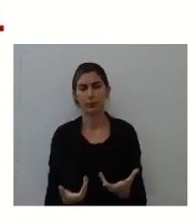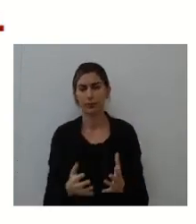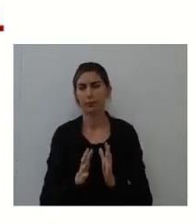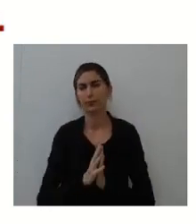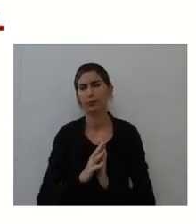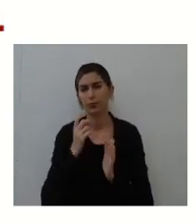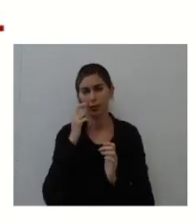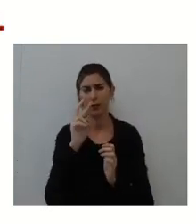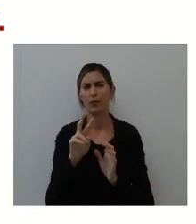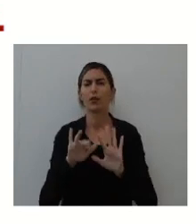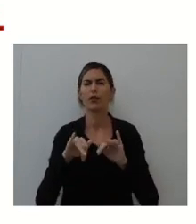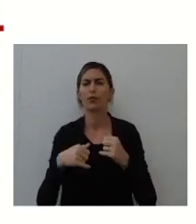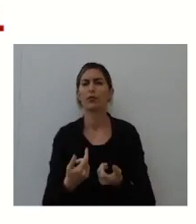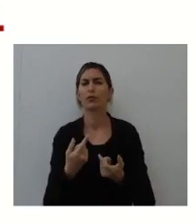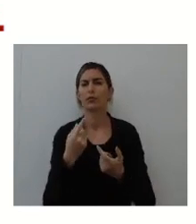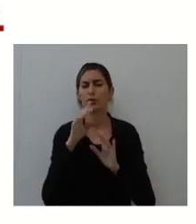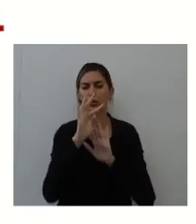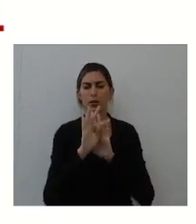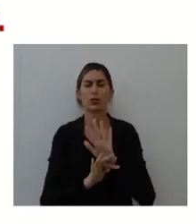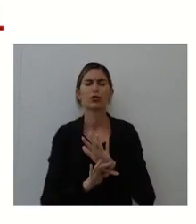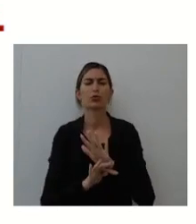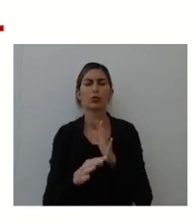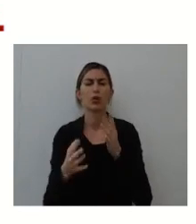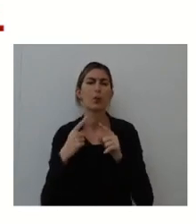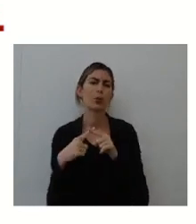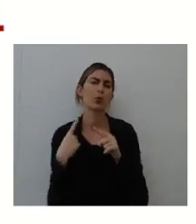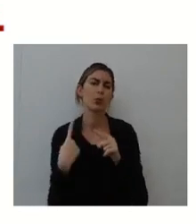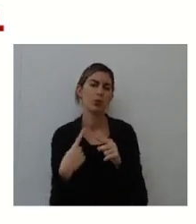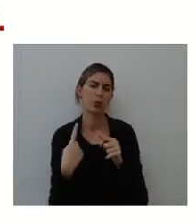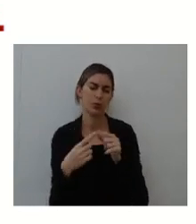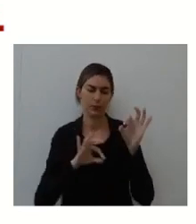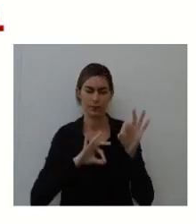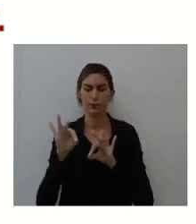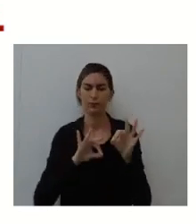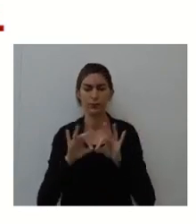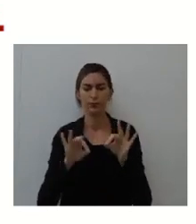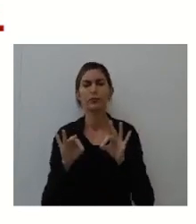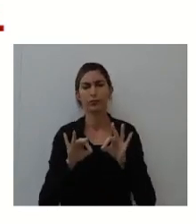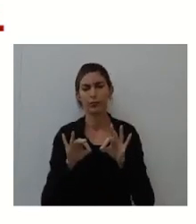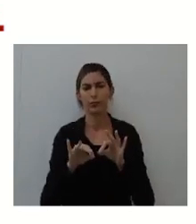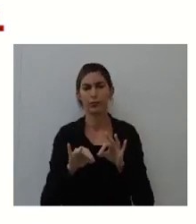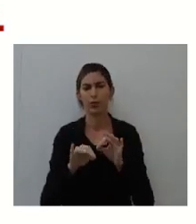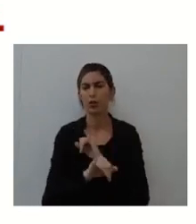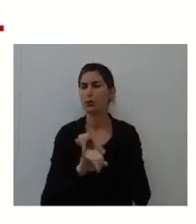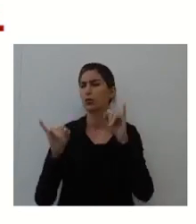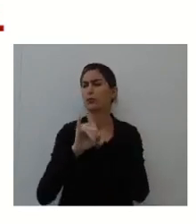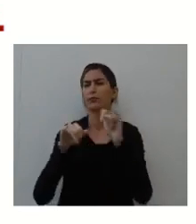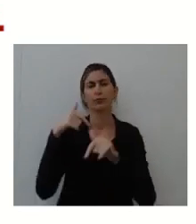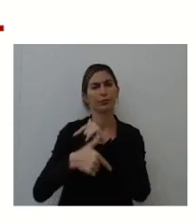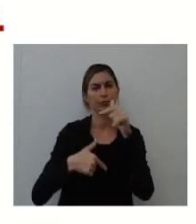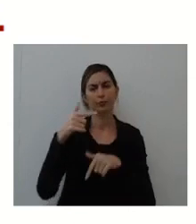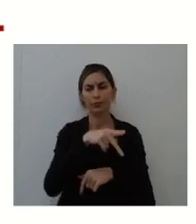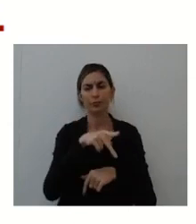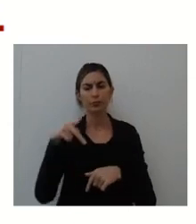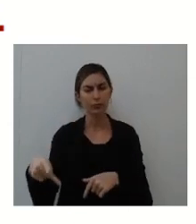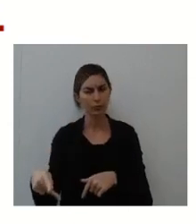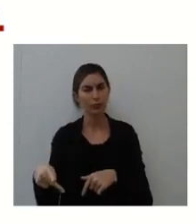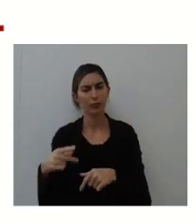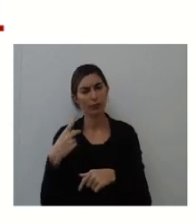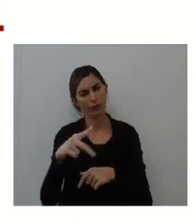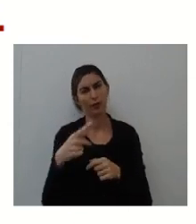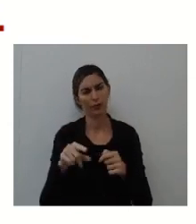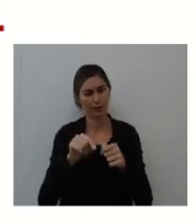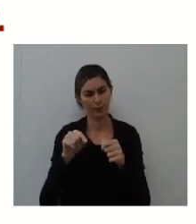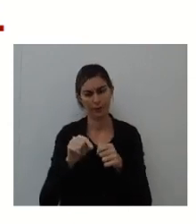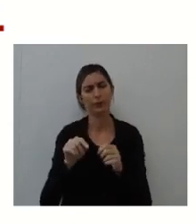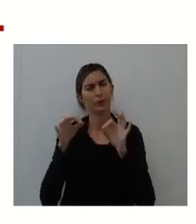só, qual é a finalidade desse texto? Por que ele foi produzido? A finalidade é divulgar o trabalho do professor. Ele foi